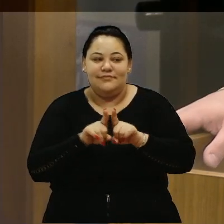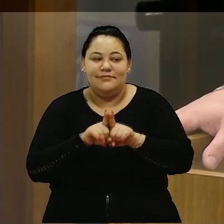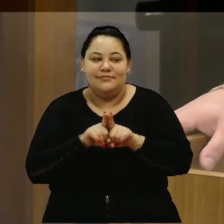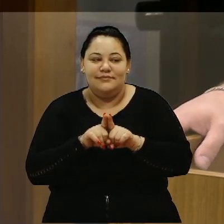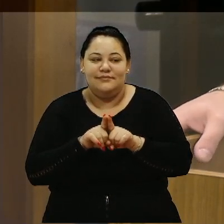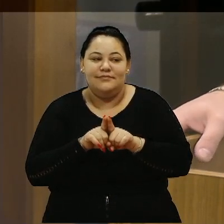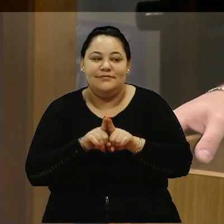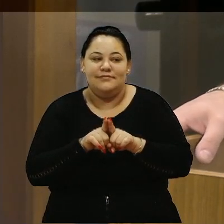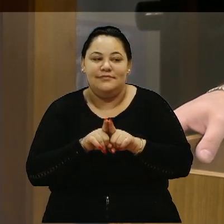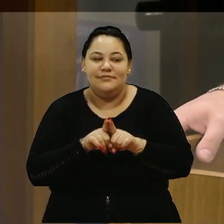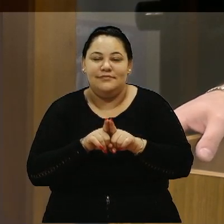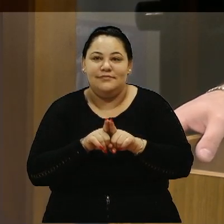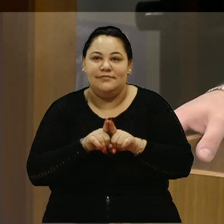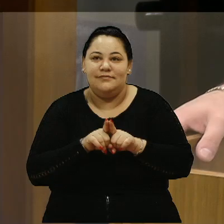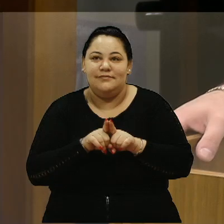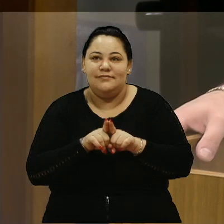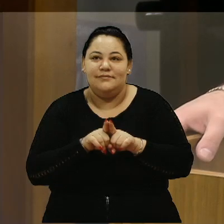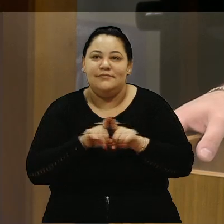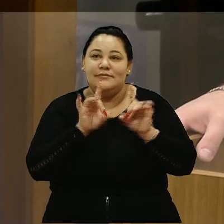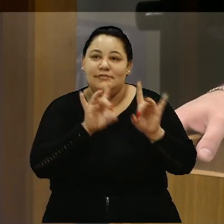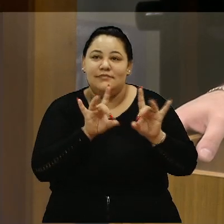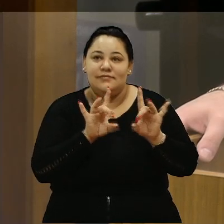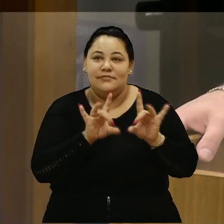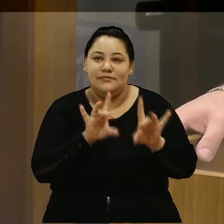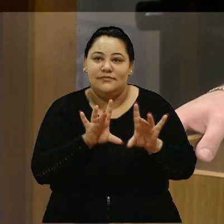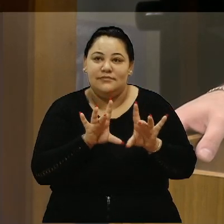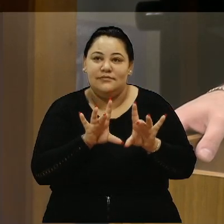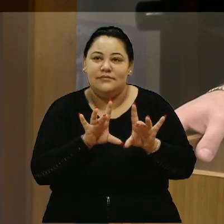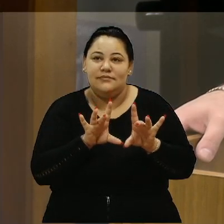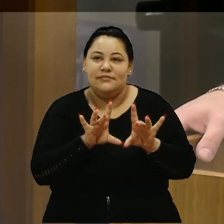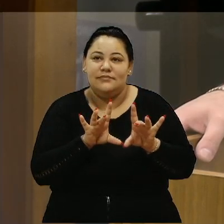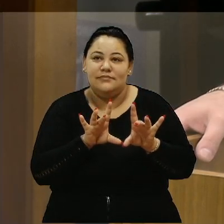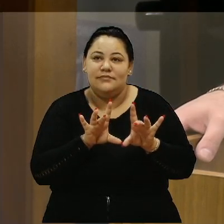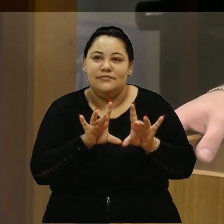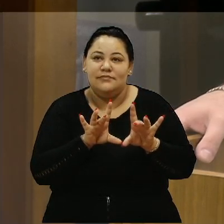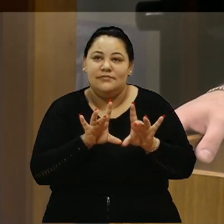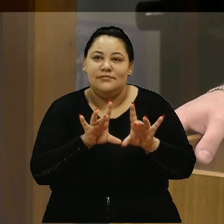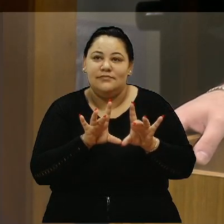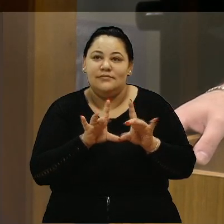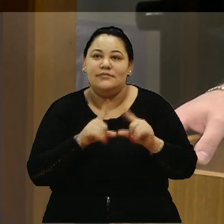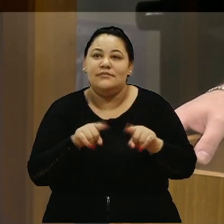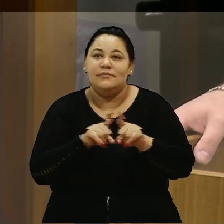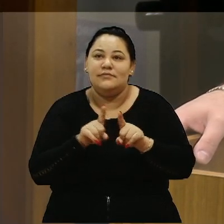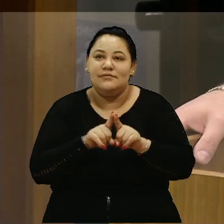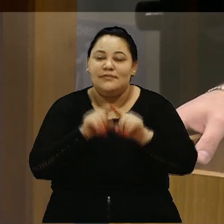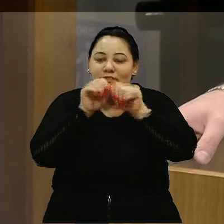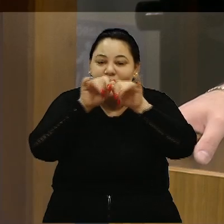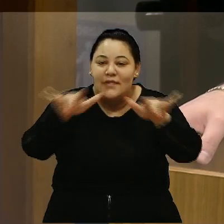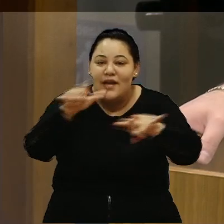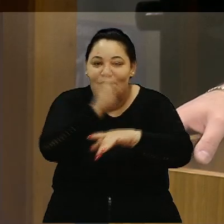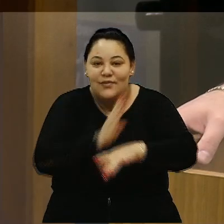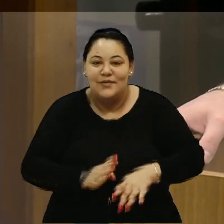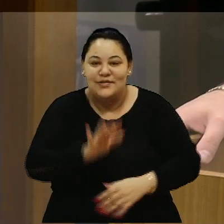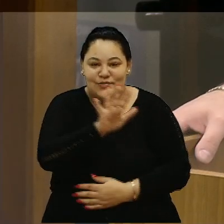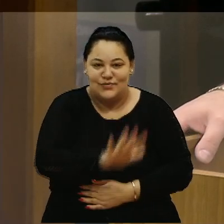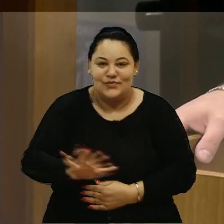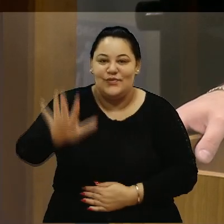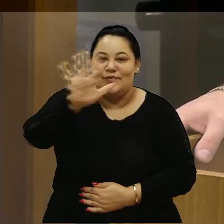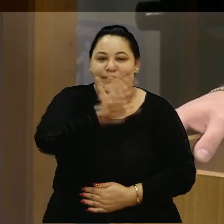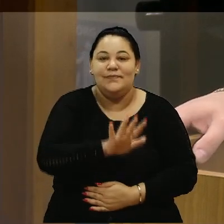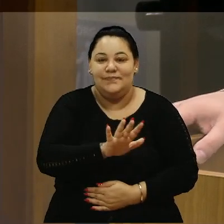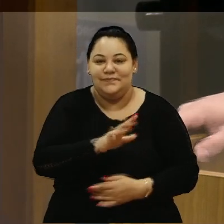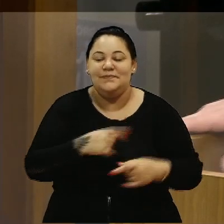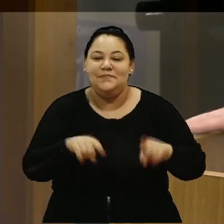defendendo os descendentes de italiano, em especial do nosso estado, do Rio Grande do Sul, mas temos espalhados no Brasil inteiro.